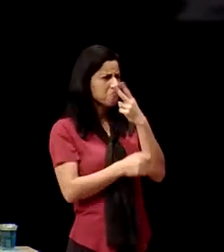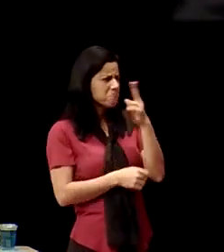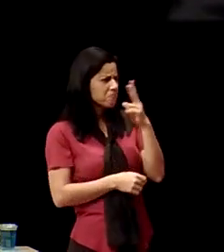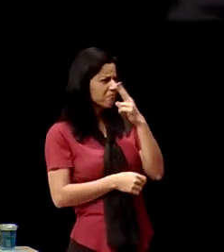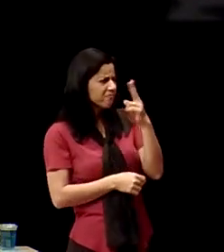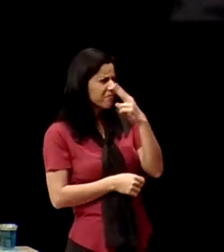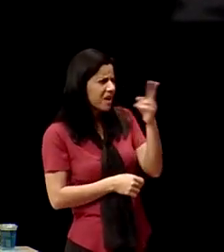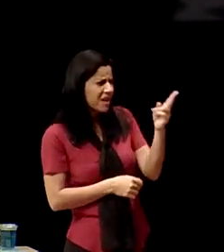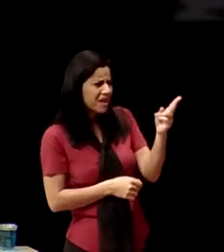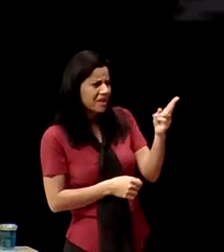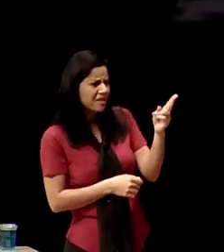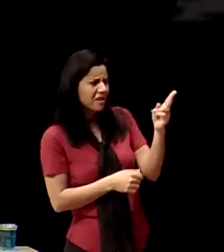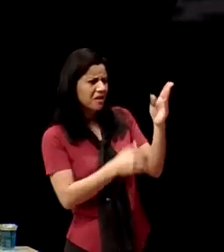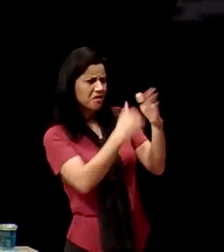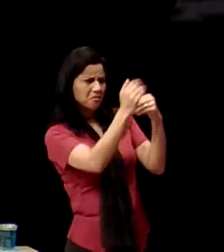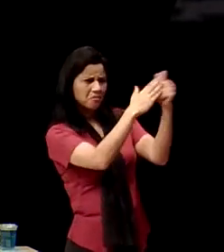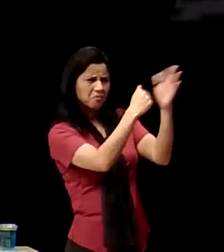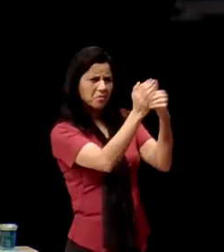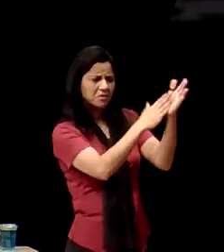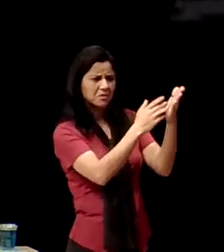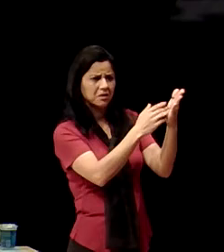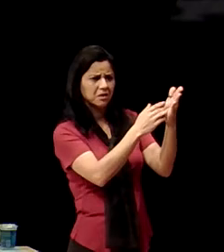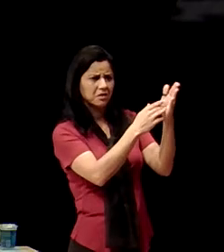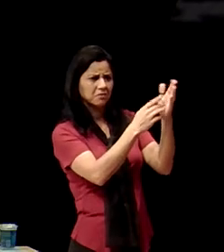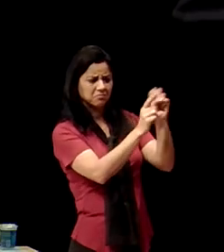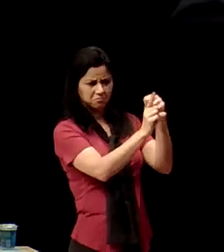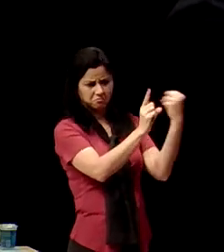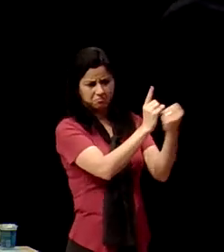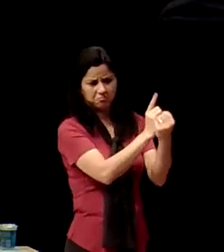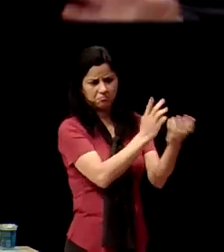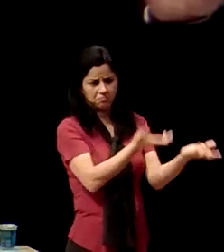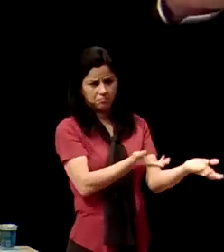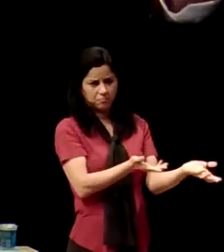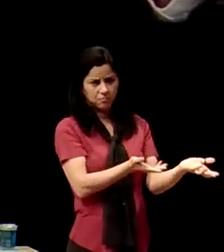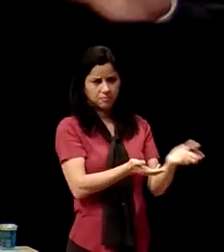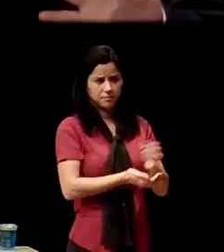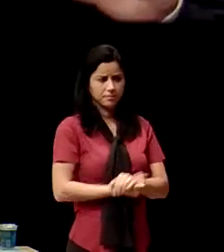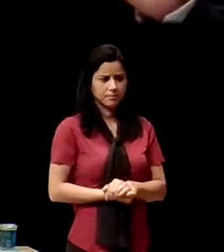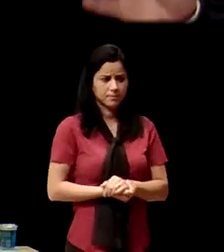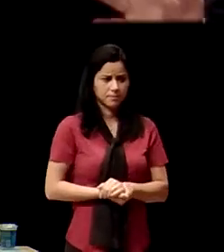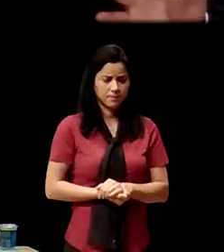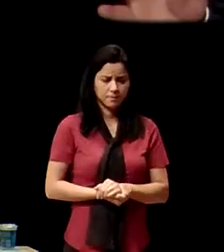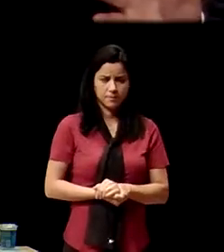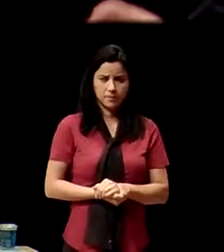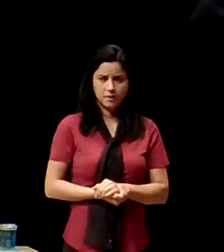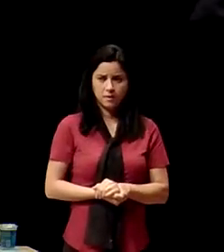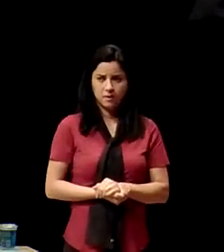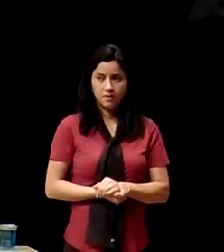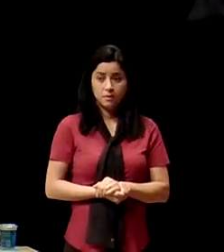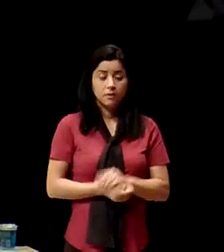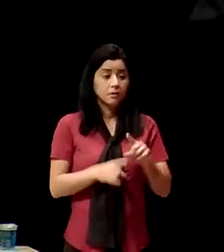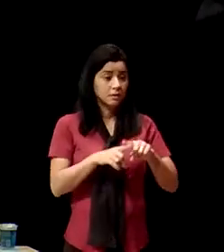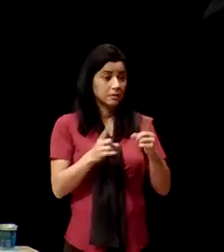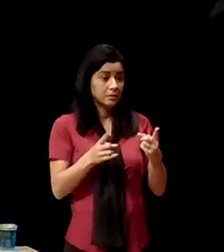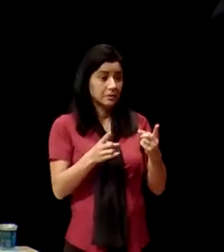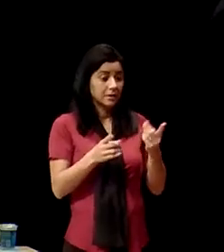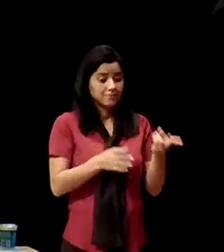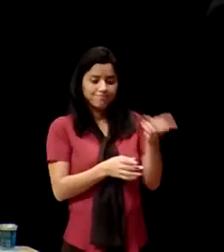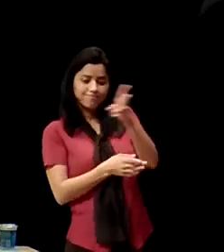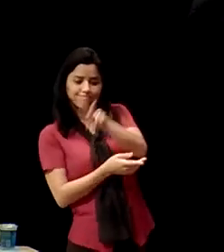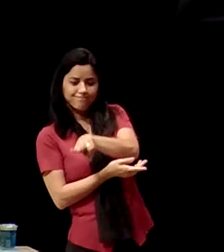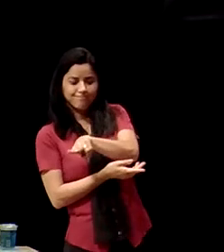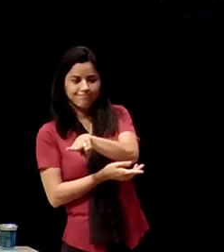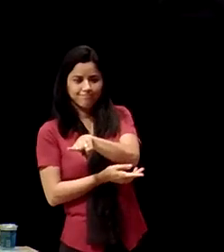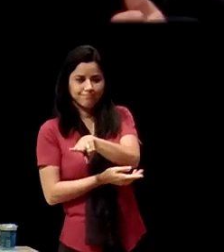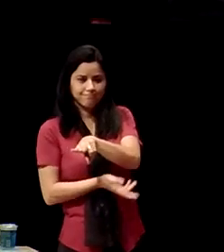à profissão de trabalho, serviço social. But opposite to this. Mas oposto a isto.